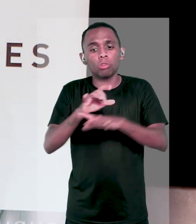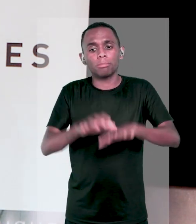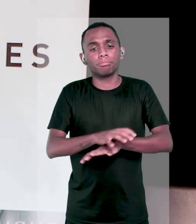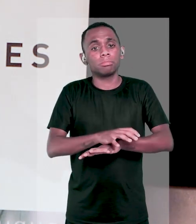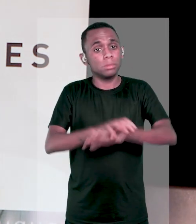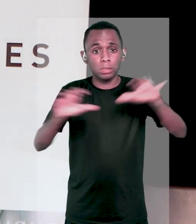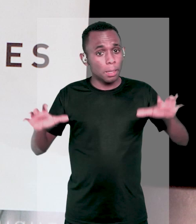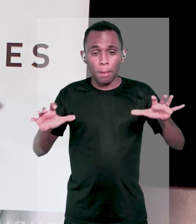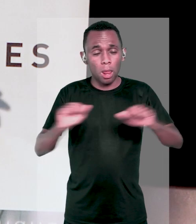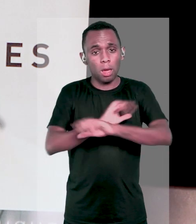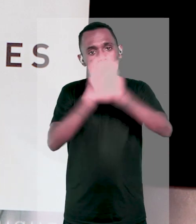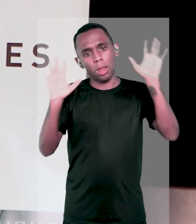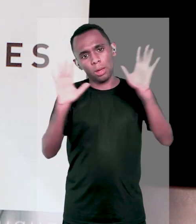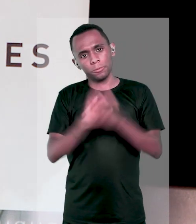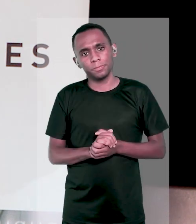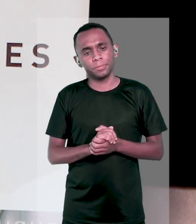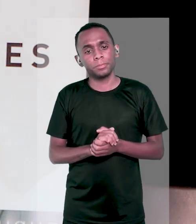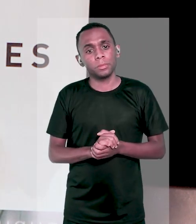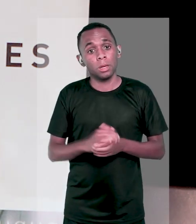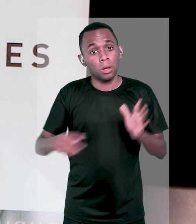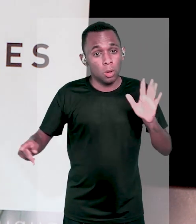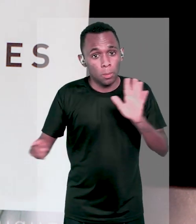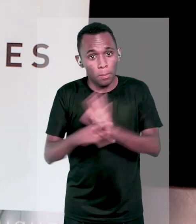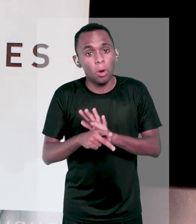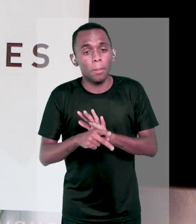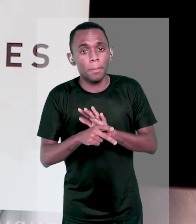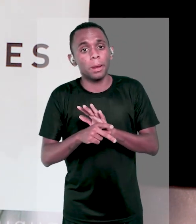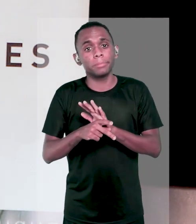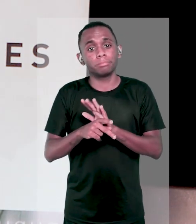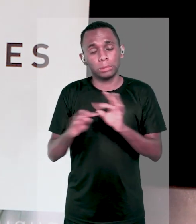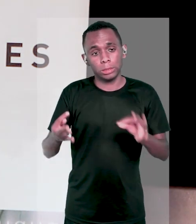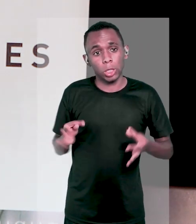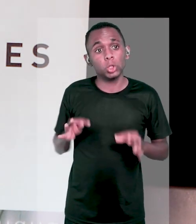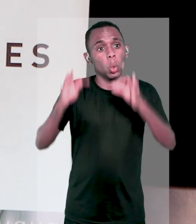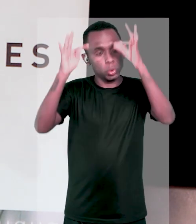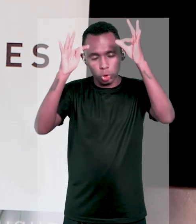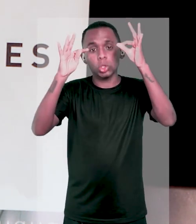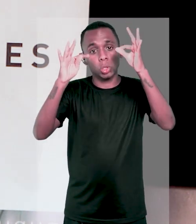o Adalto mandou para todos os participantes desse